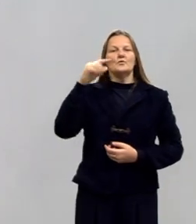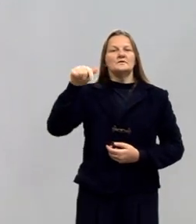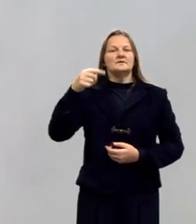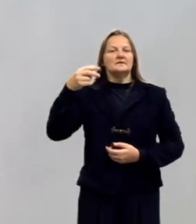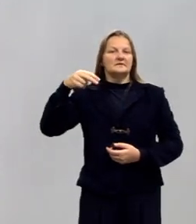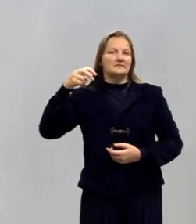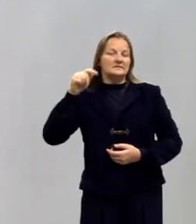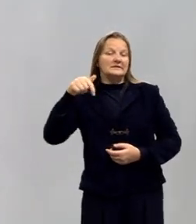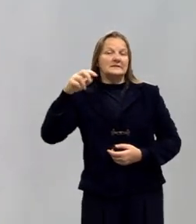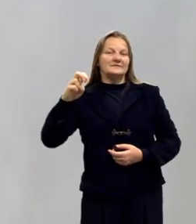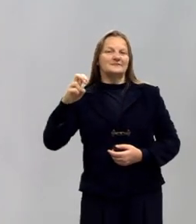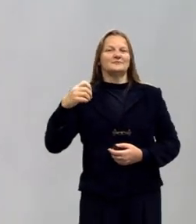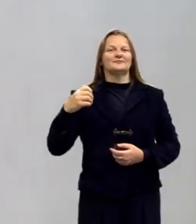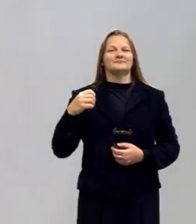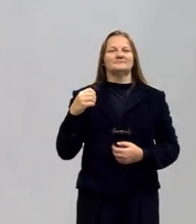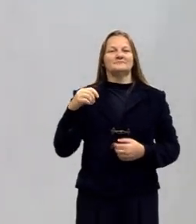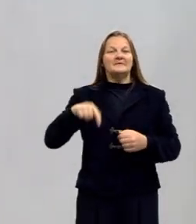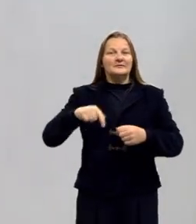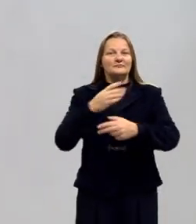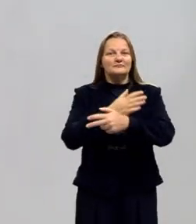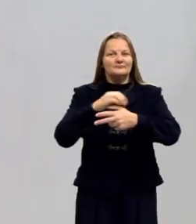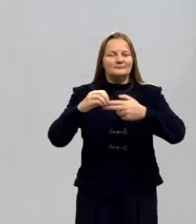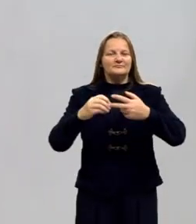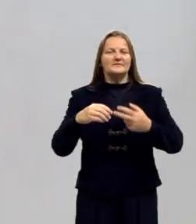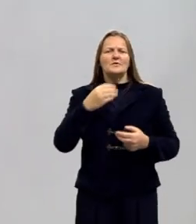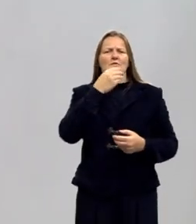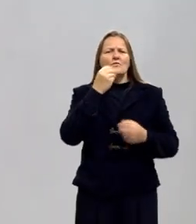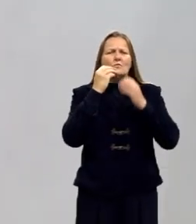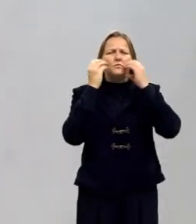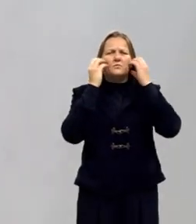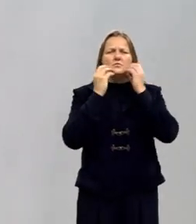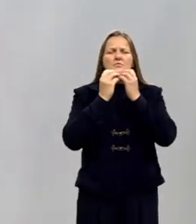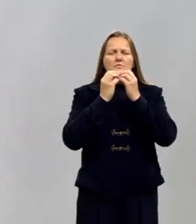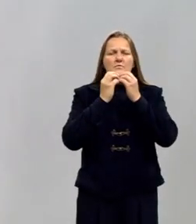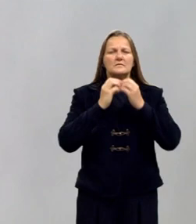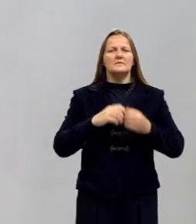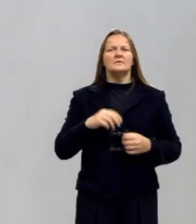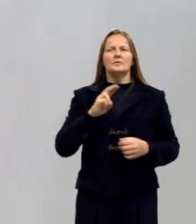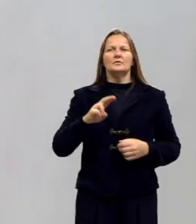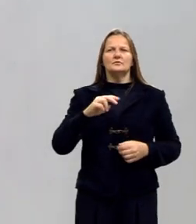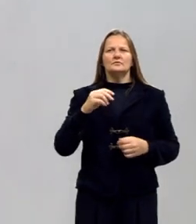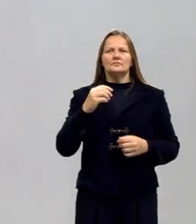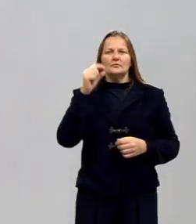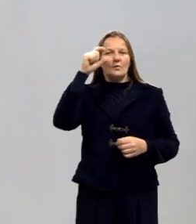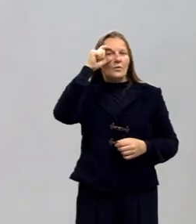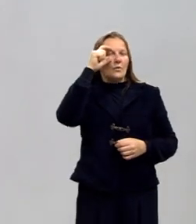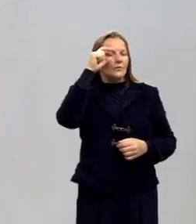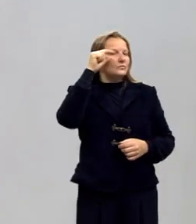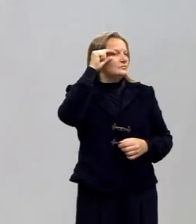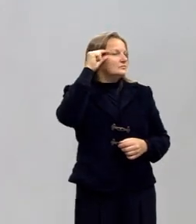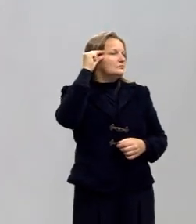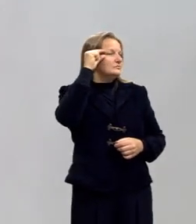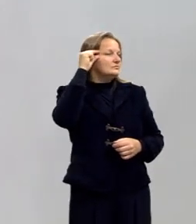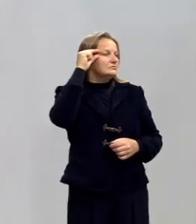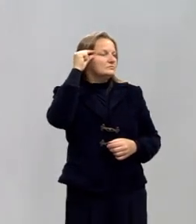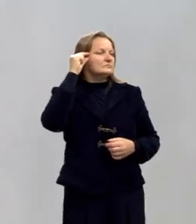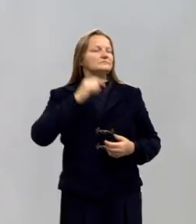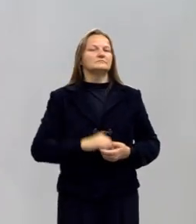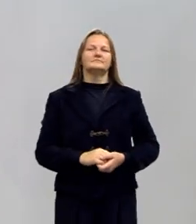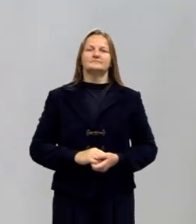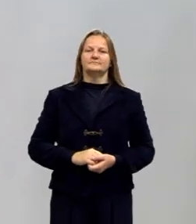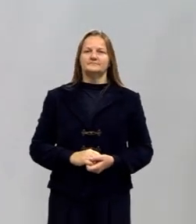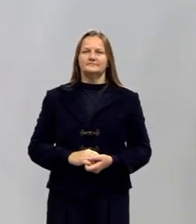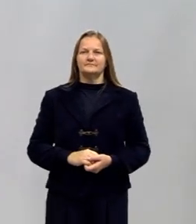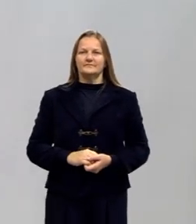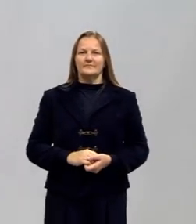tem o cabelos curtos barba também curta e tem o como acessório no meu rosto um óculos de hastes grossas